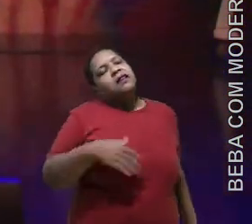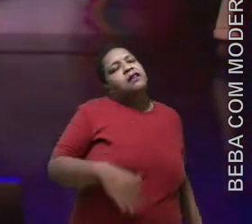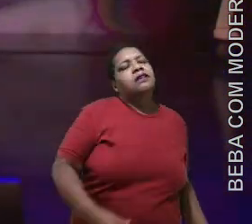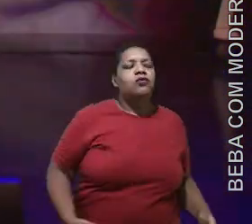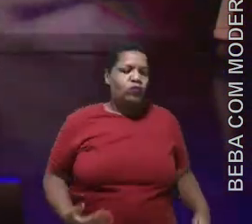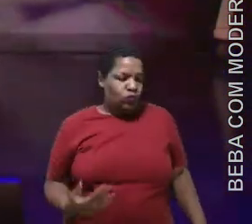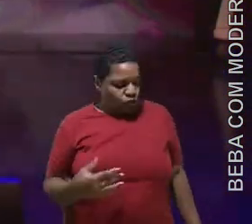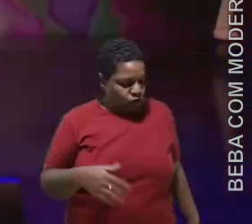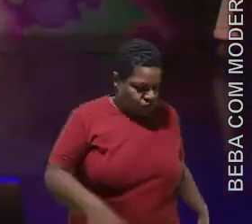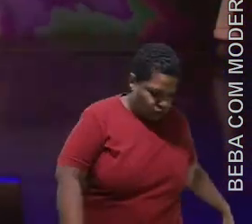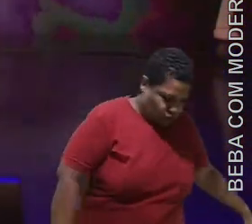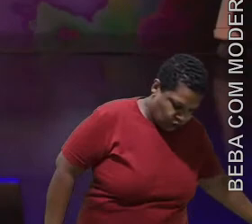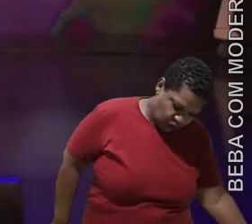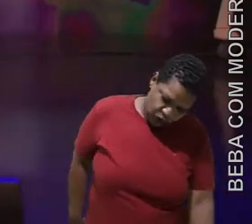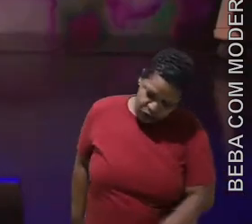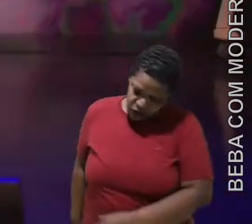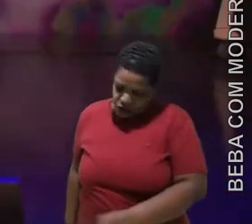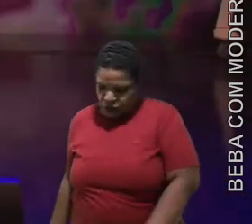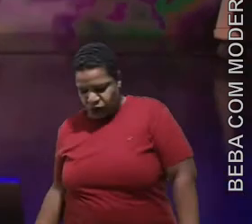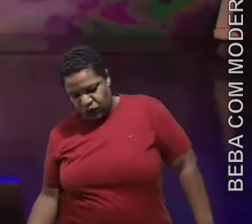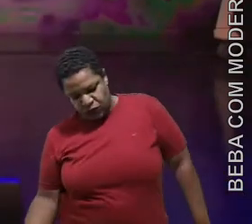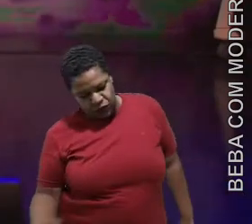E aí